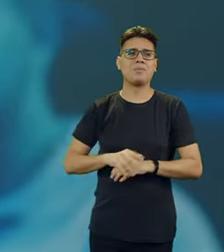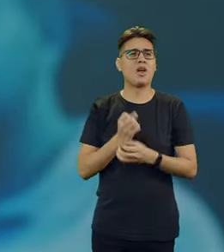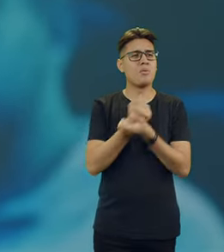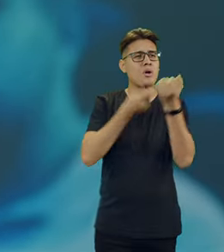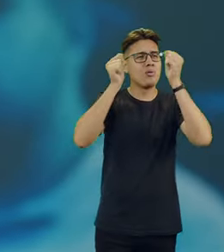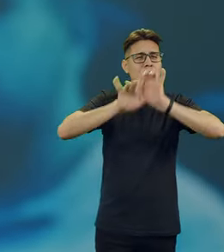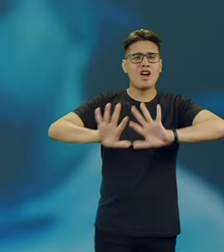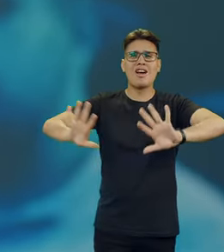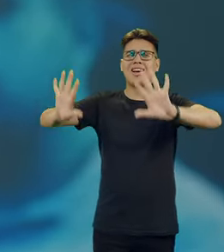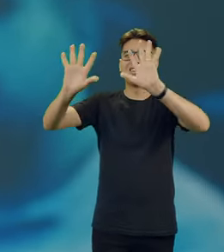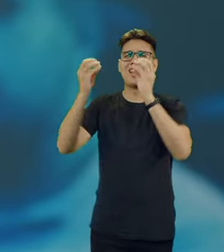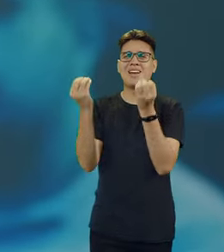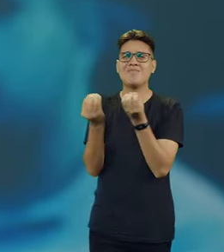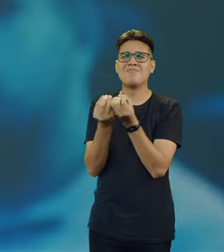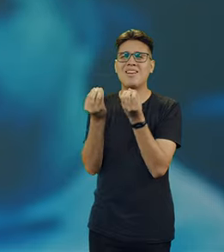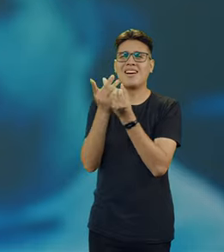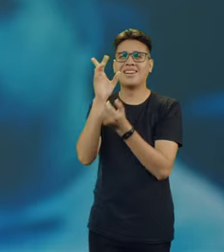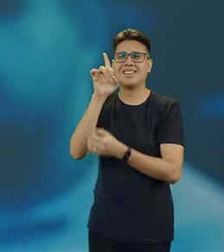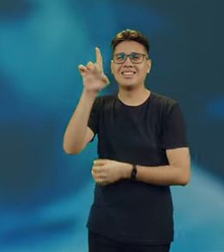reina.